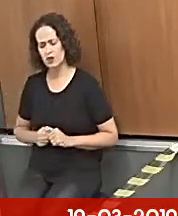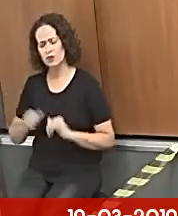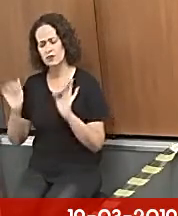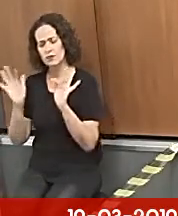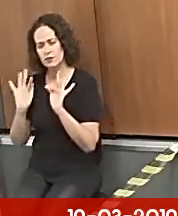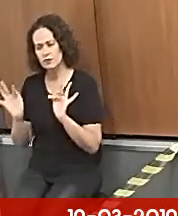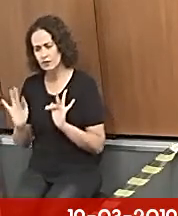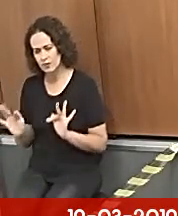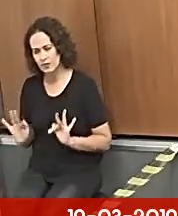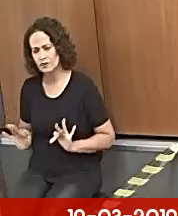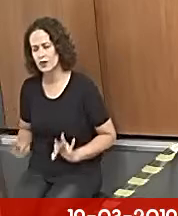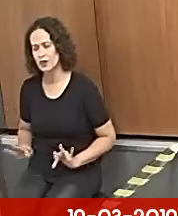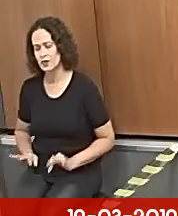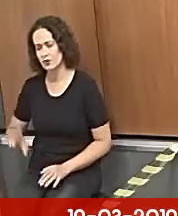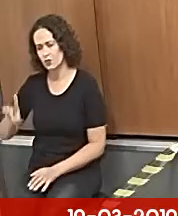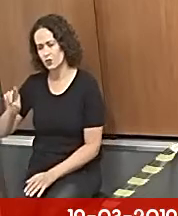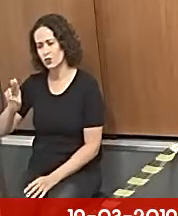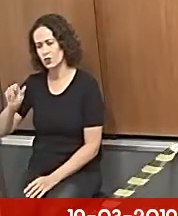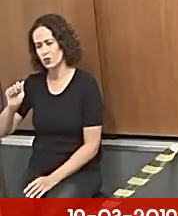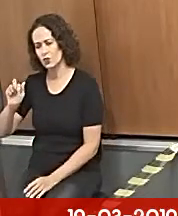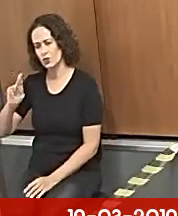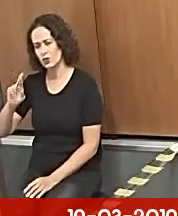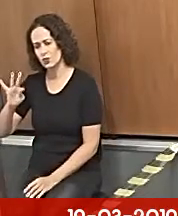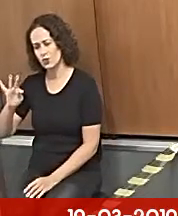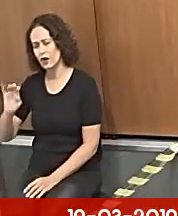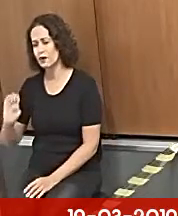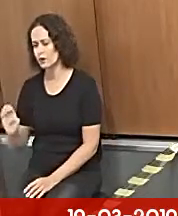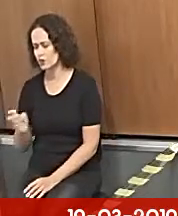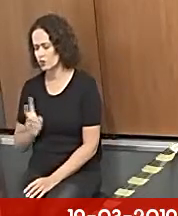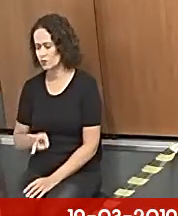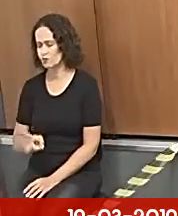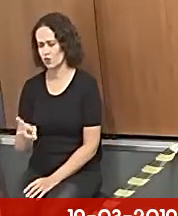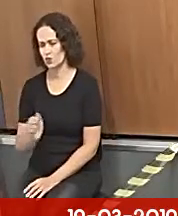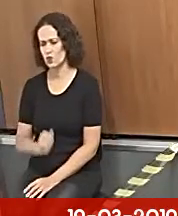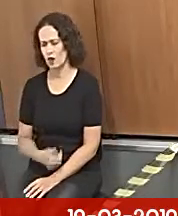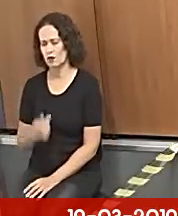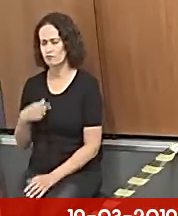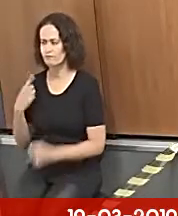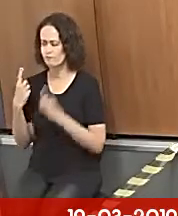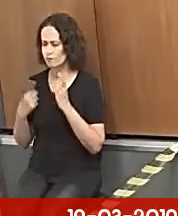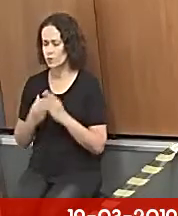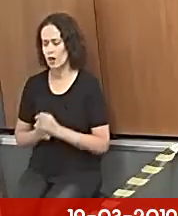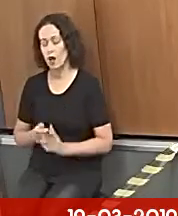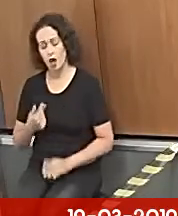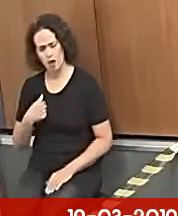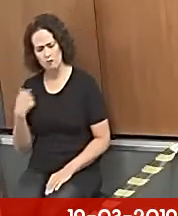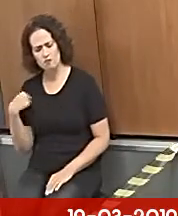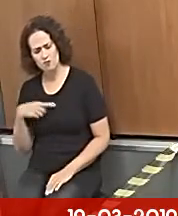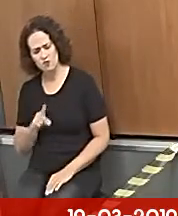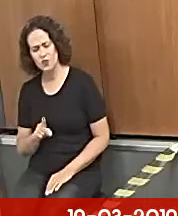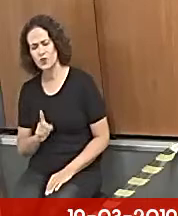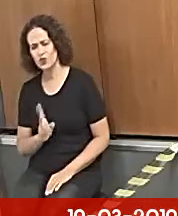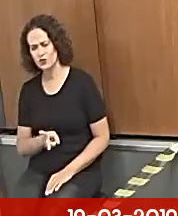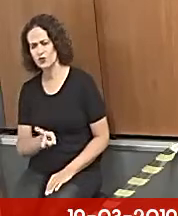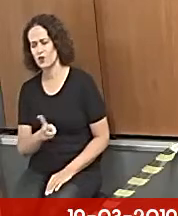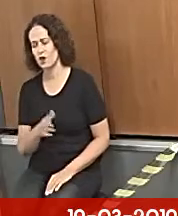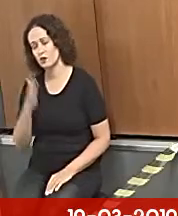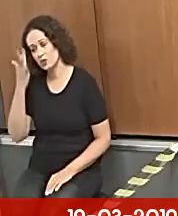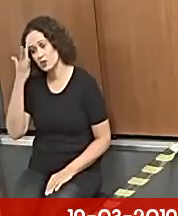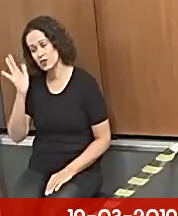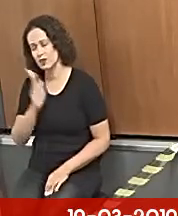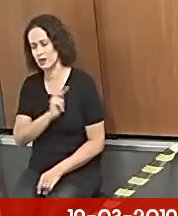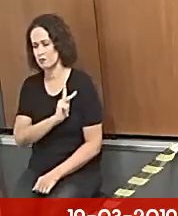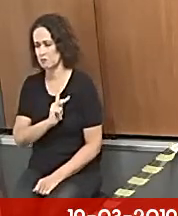pela permanência do duarte também a preocupação parece ela falou senão o seu mário vou continuar não sei se vai ser com um presidente como